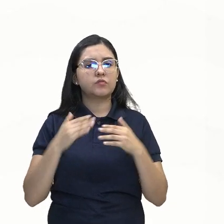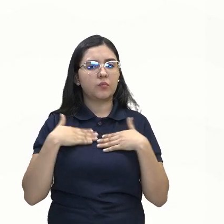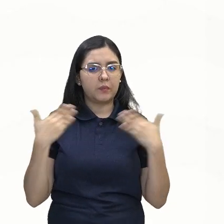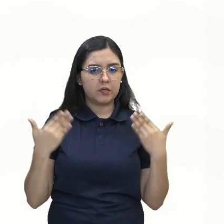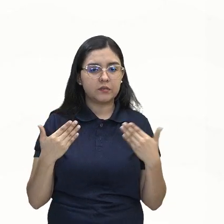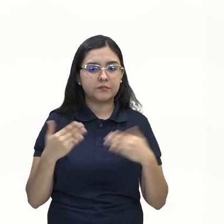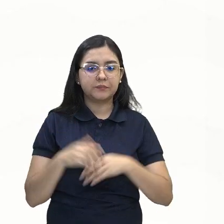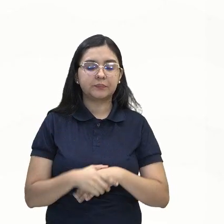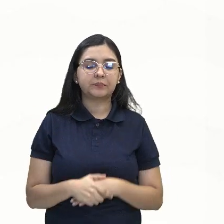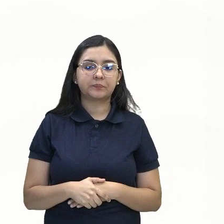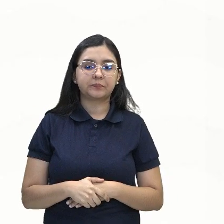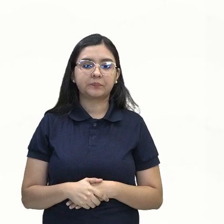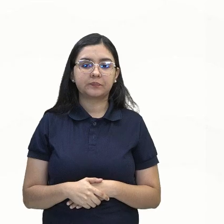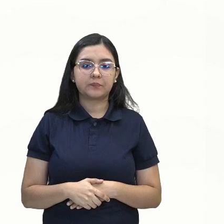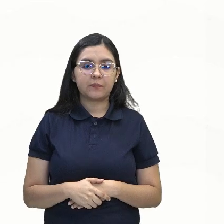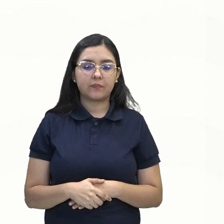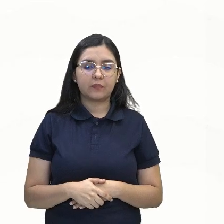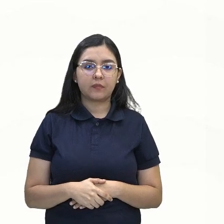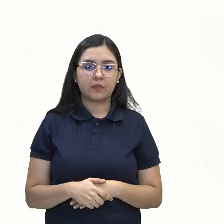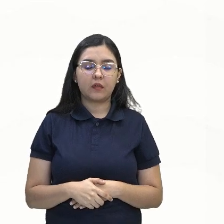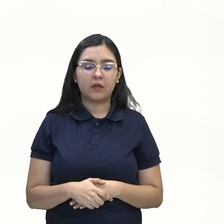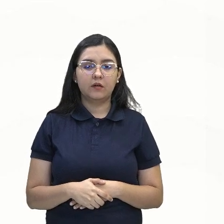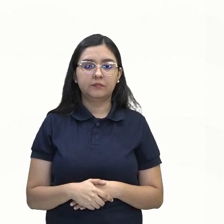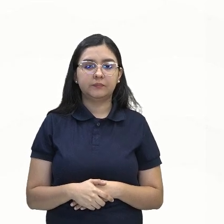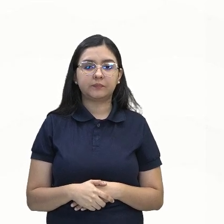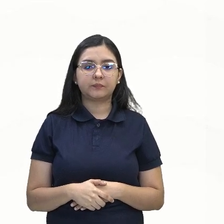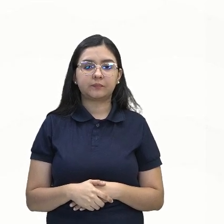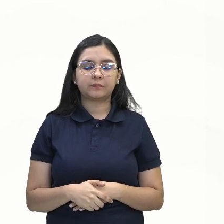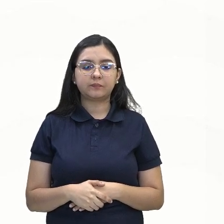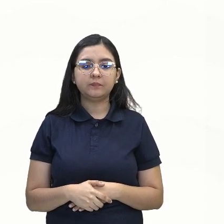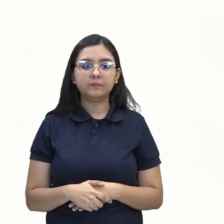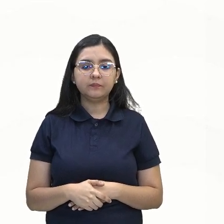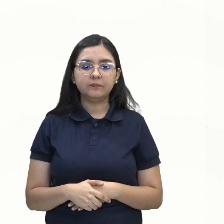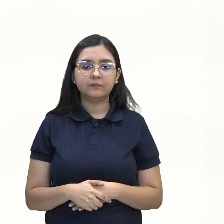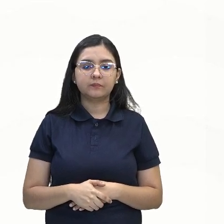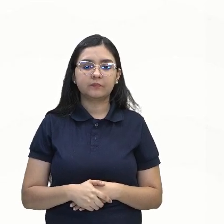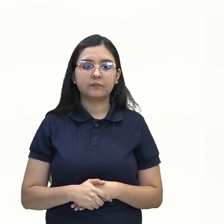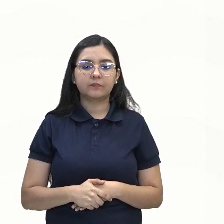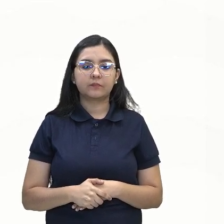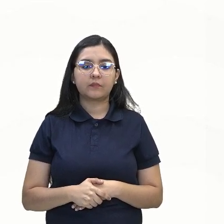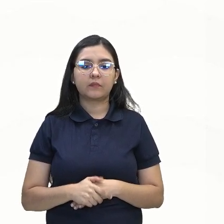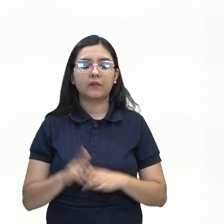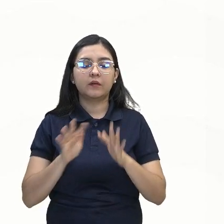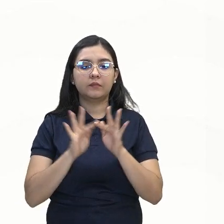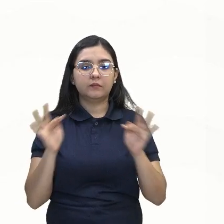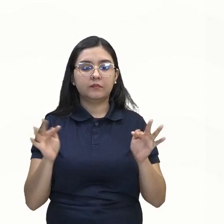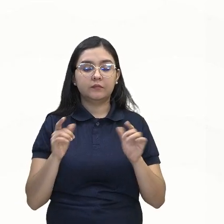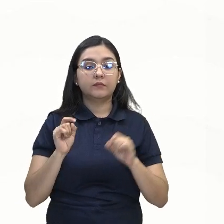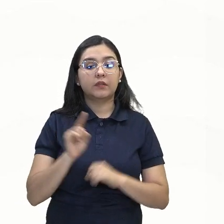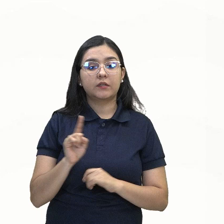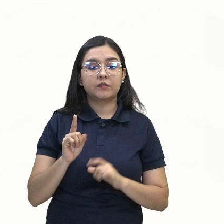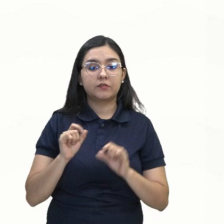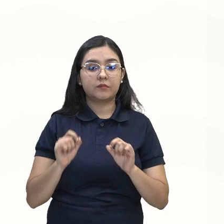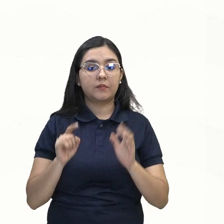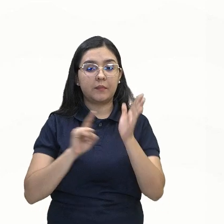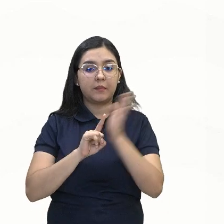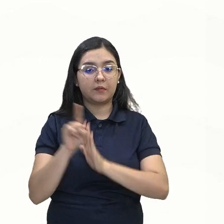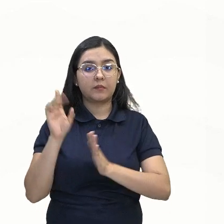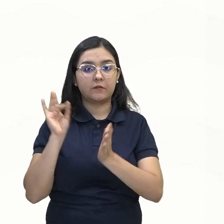didn't protect the forest, didn't they? Então, uma frase negativa aqui e uma